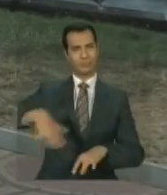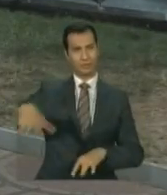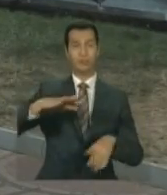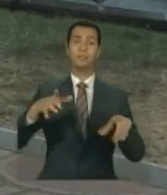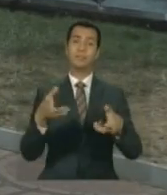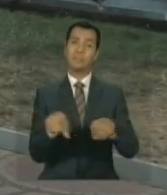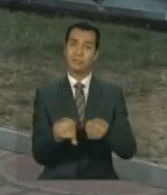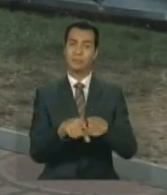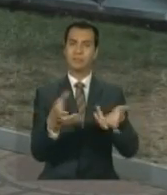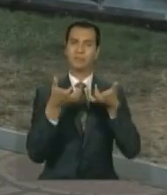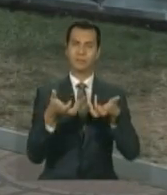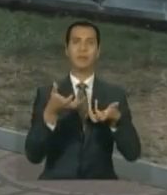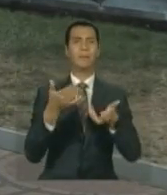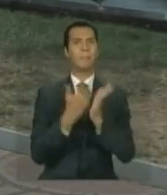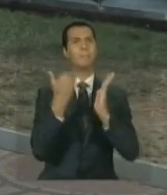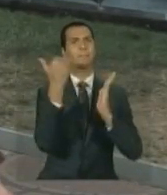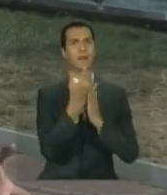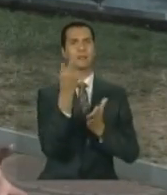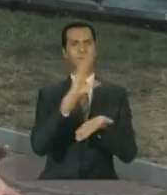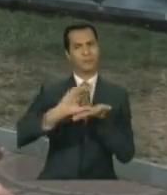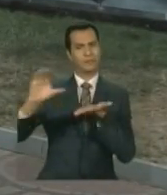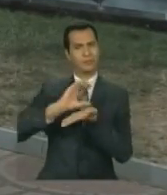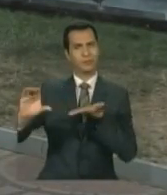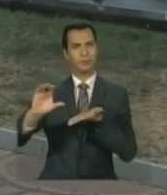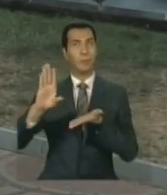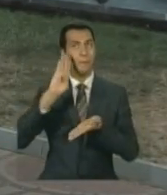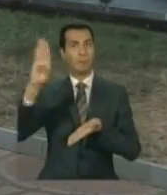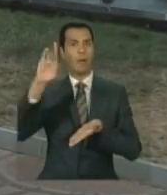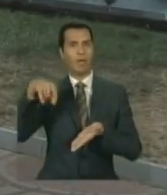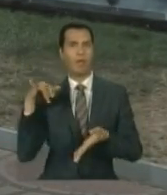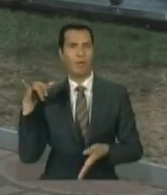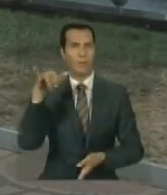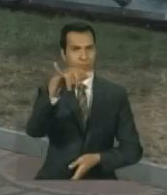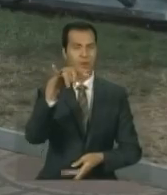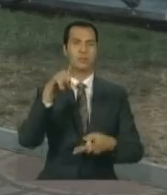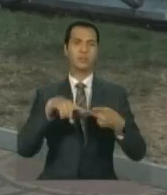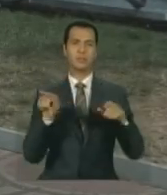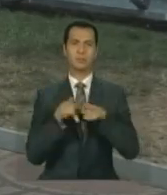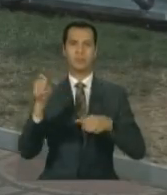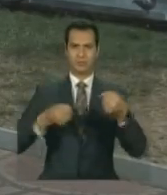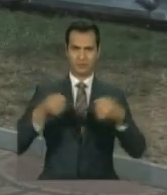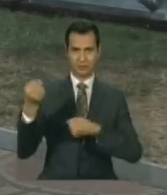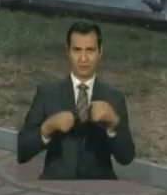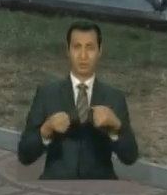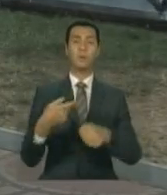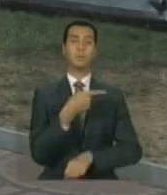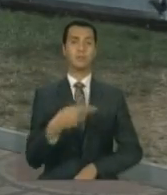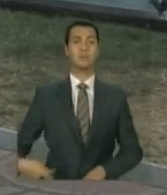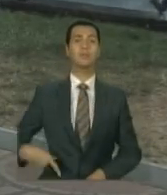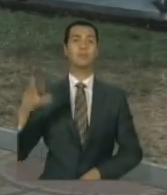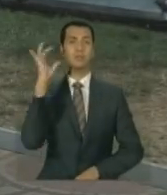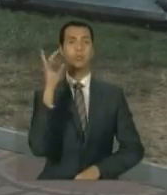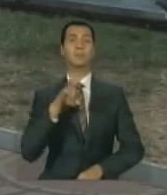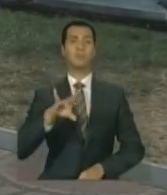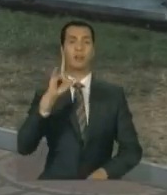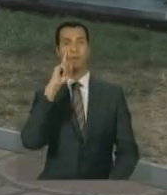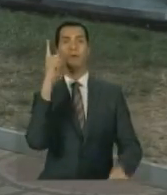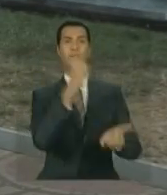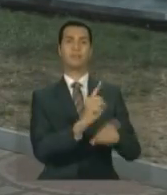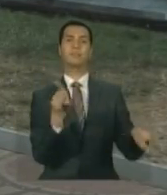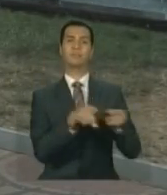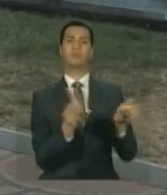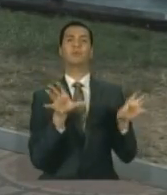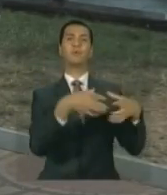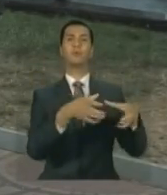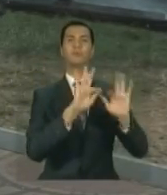brasileiros, sobretudo a aeronáutica e também com relação a veículos. A presidenta Dilma Rousseff também deve se encontrar com familiares